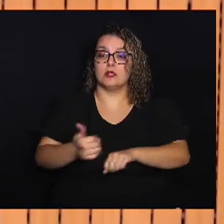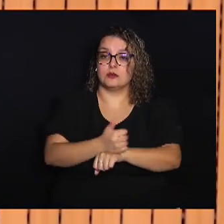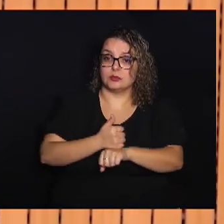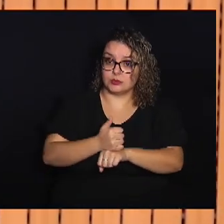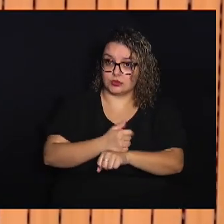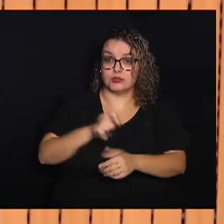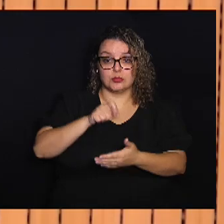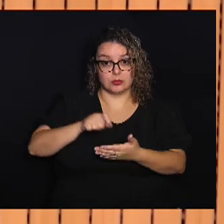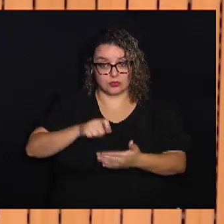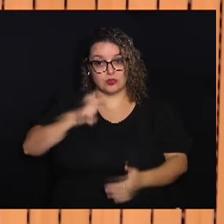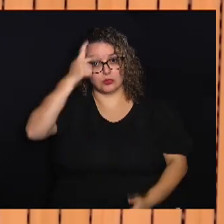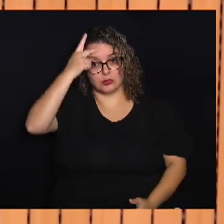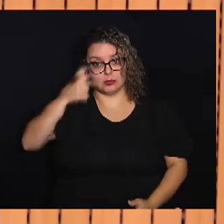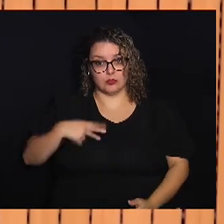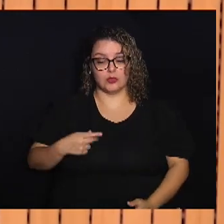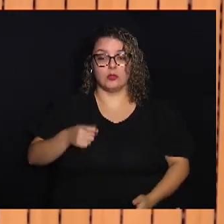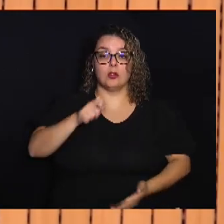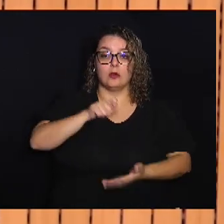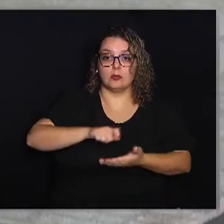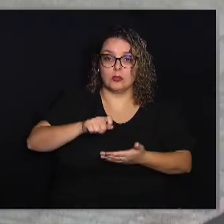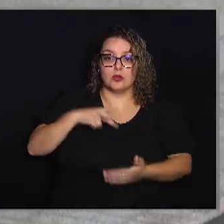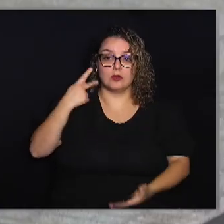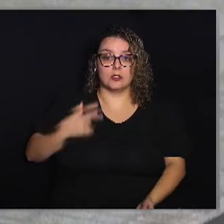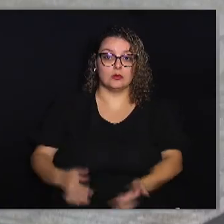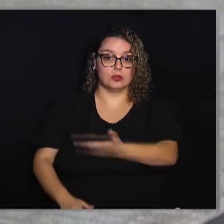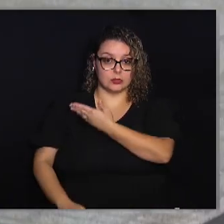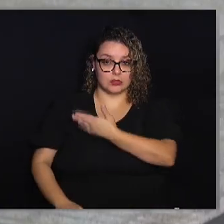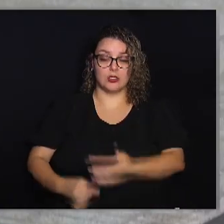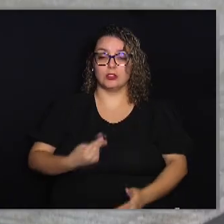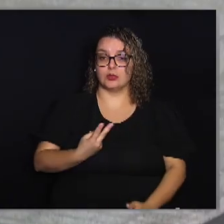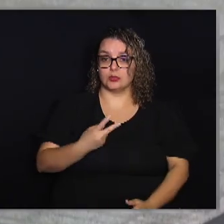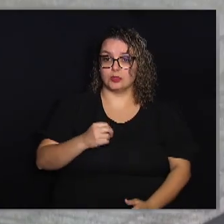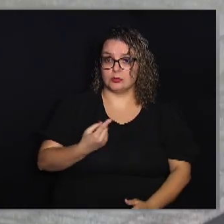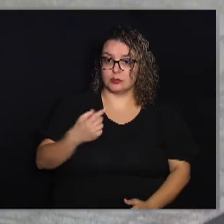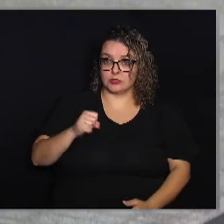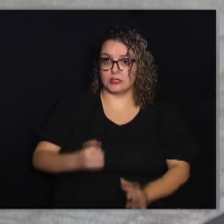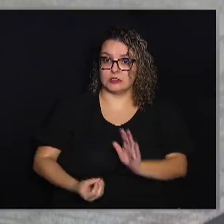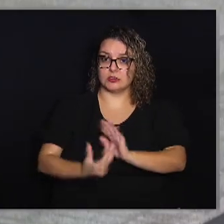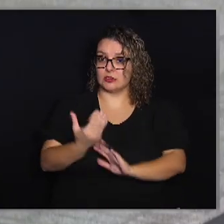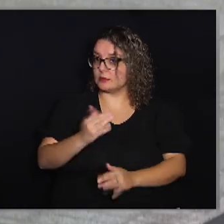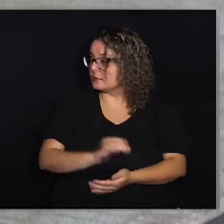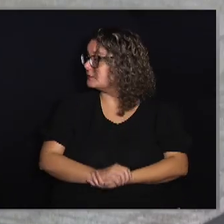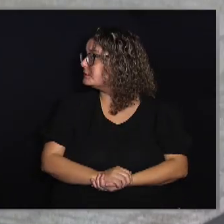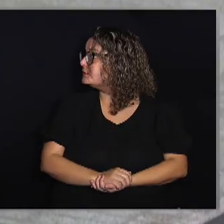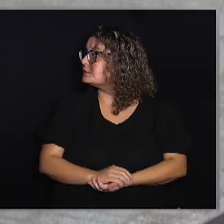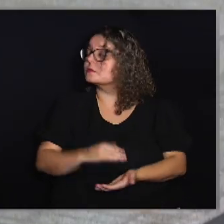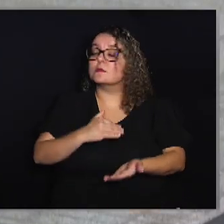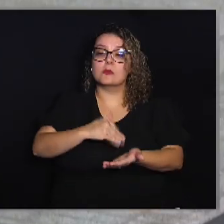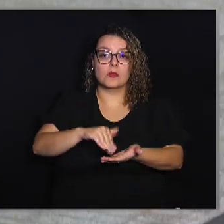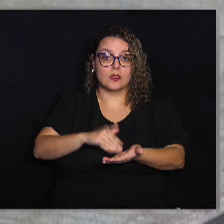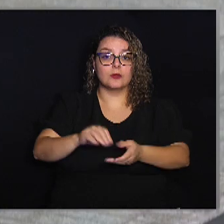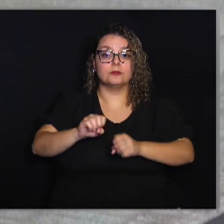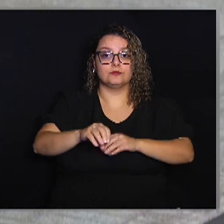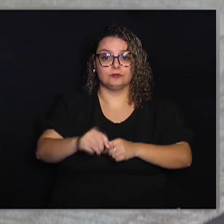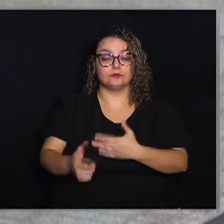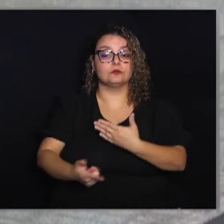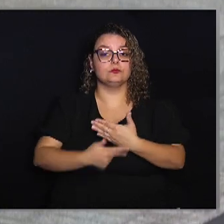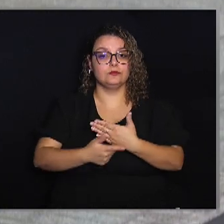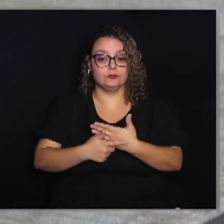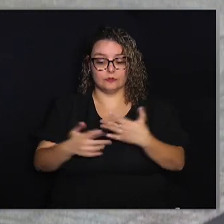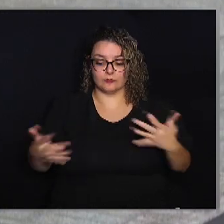de autoria do vereador, criada em 2010. A Secretaria de Educação, ela tem o papel de